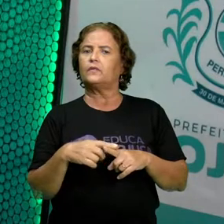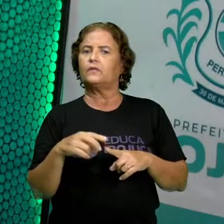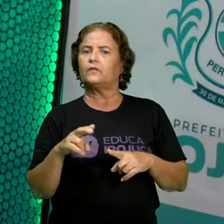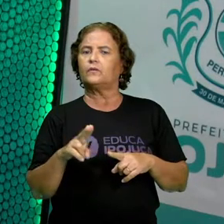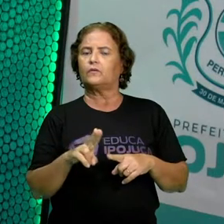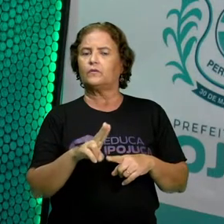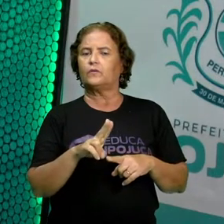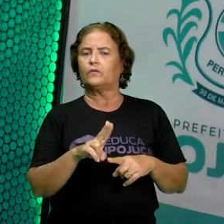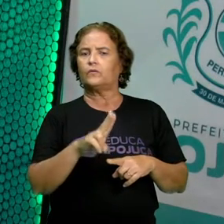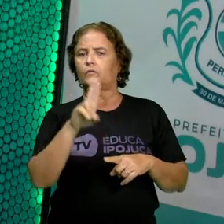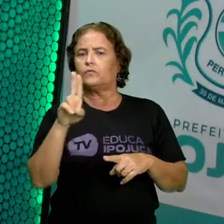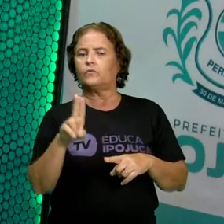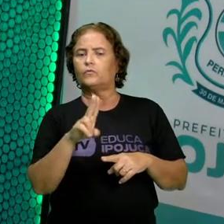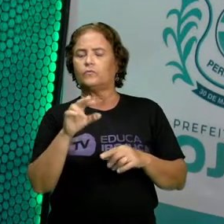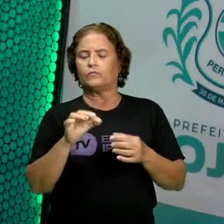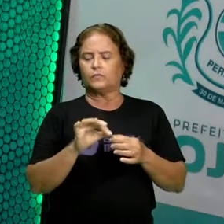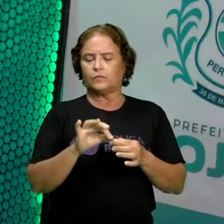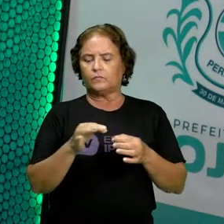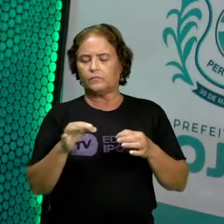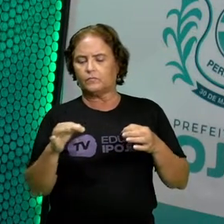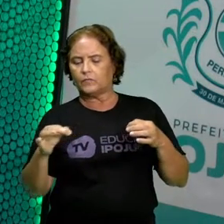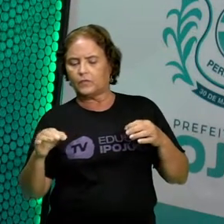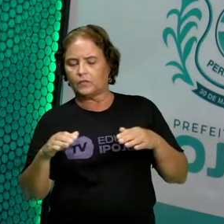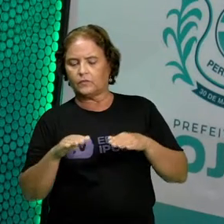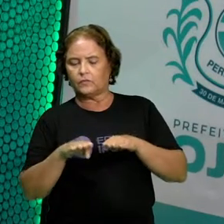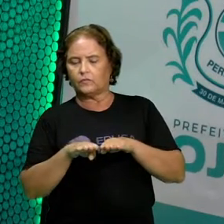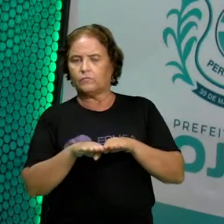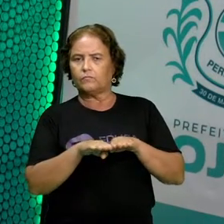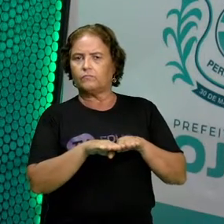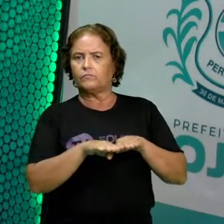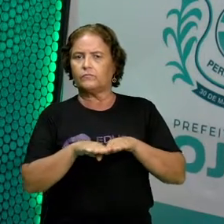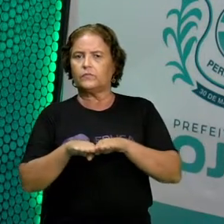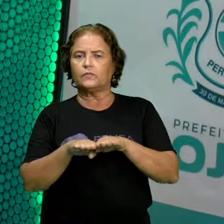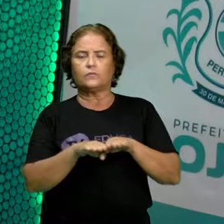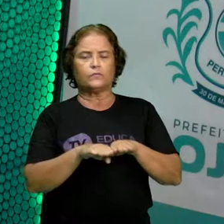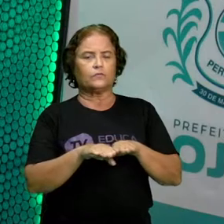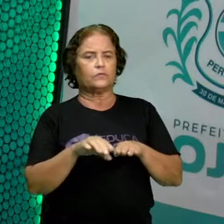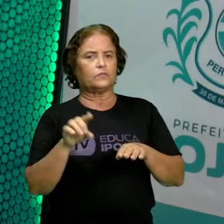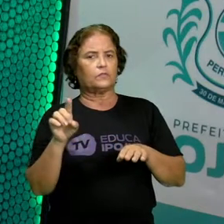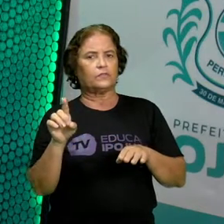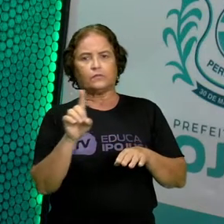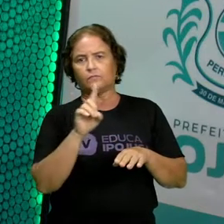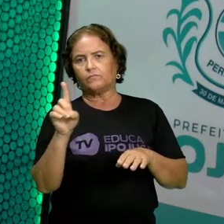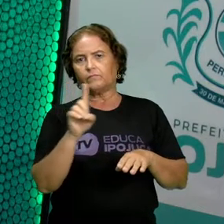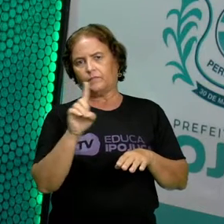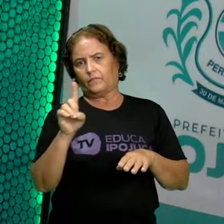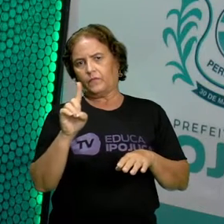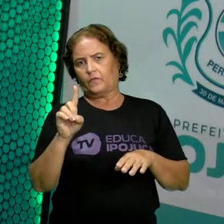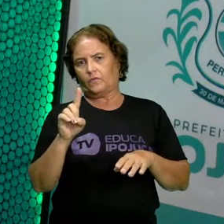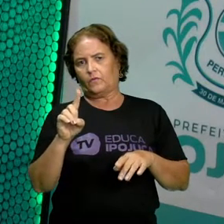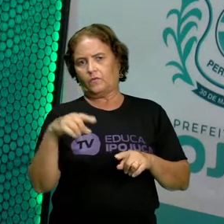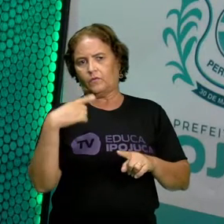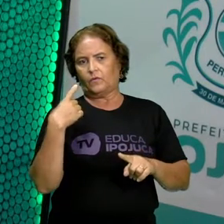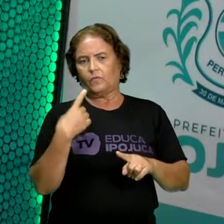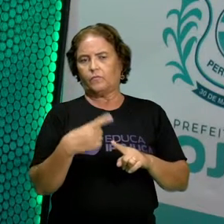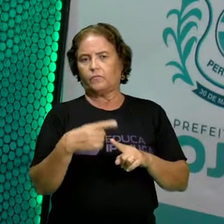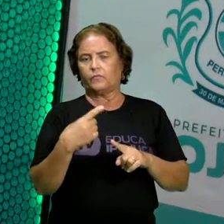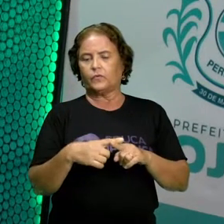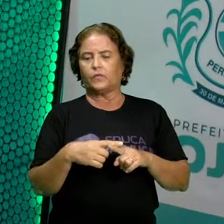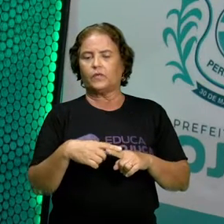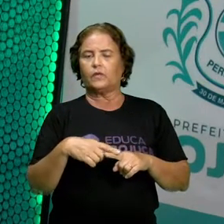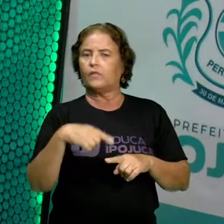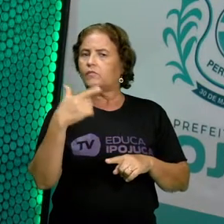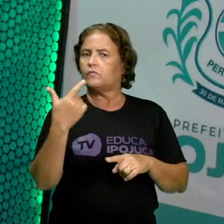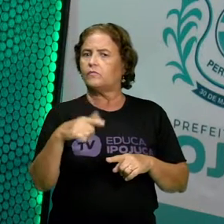de medidas não padronizadas? Porque ela não tinha um padrão, eles não tinham um